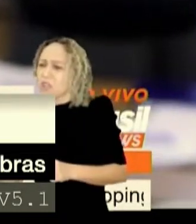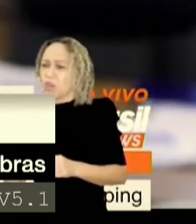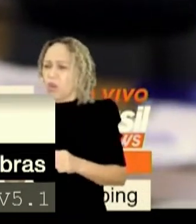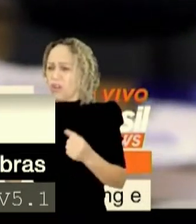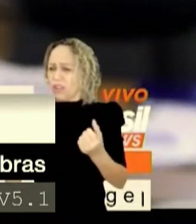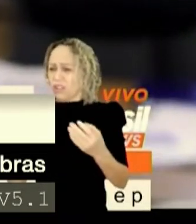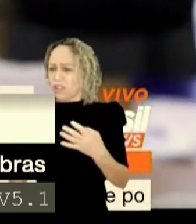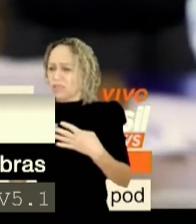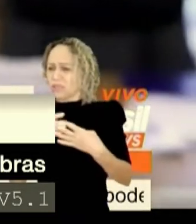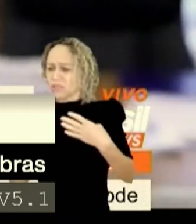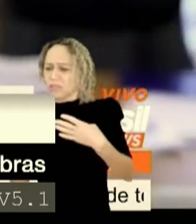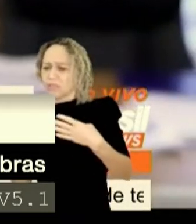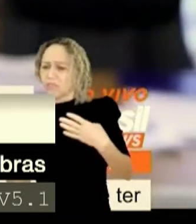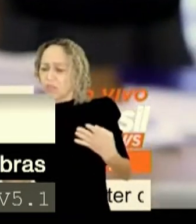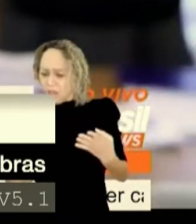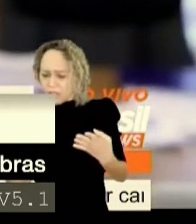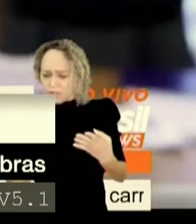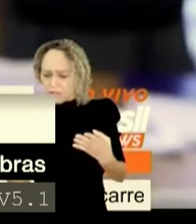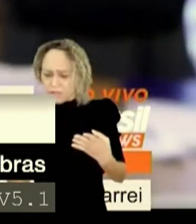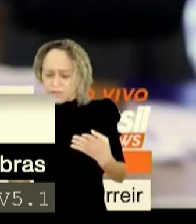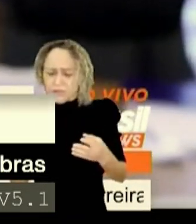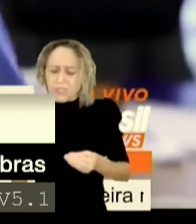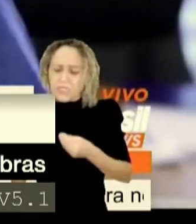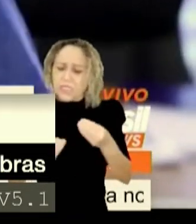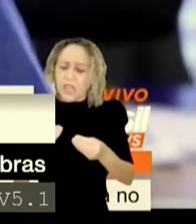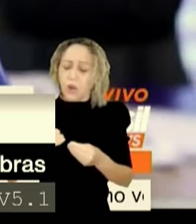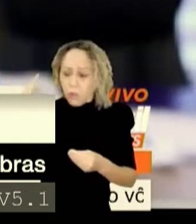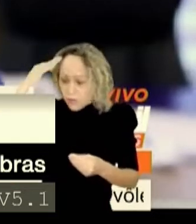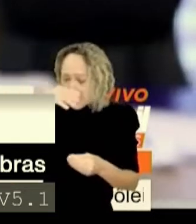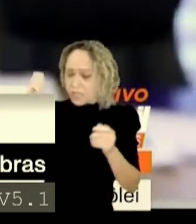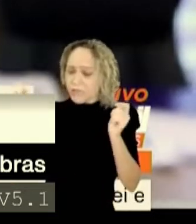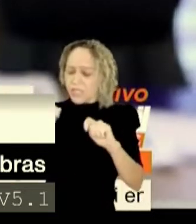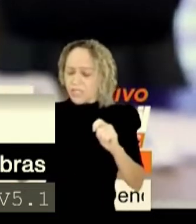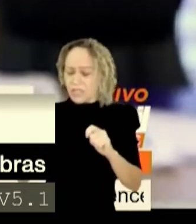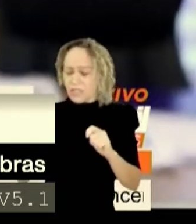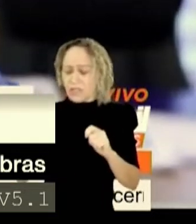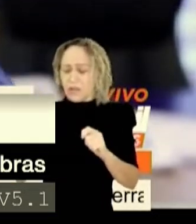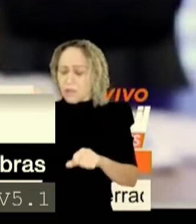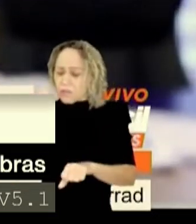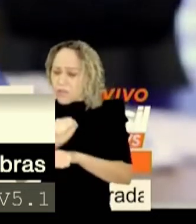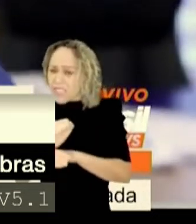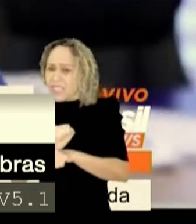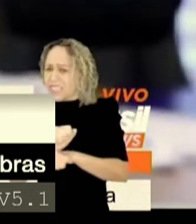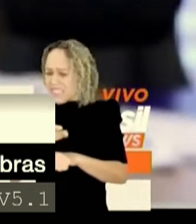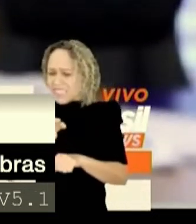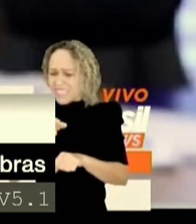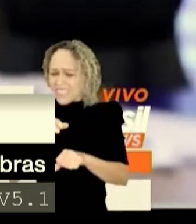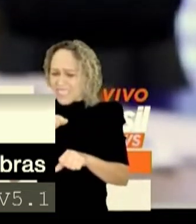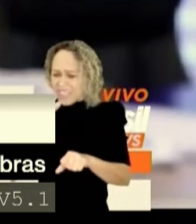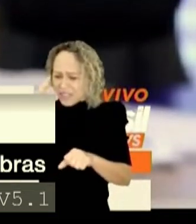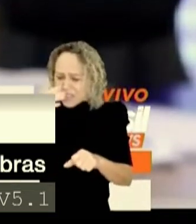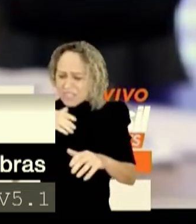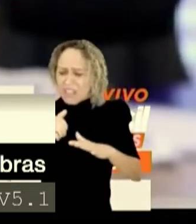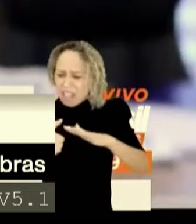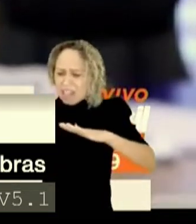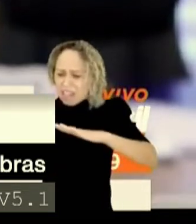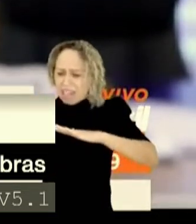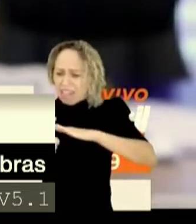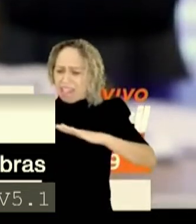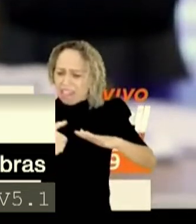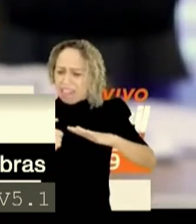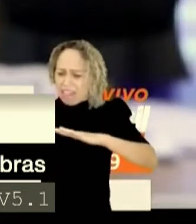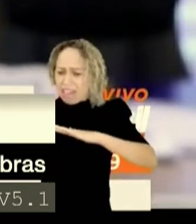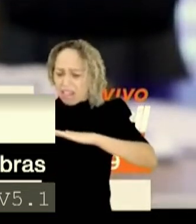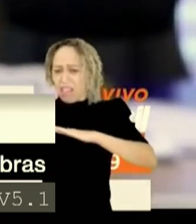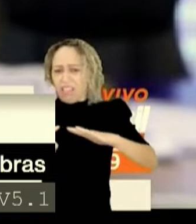de verdade. Precisa parar de acreditar que a fake news que ele faz todo dia, toda semana de manhã, vai sustentá-lo por